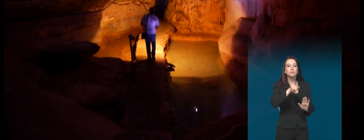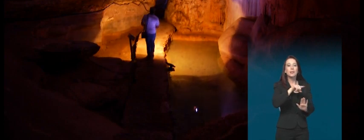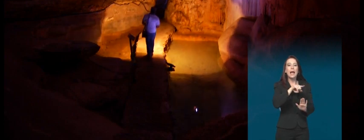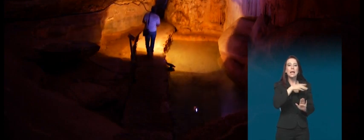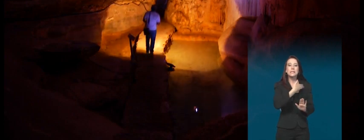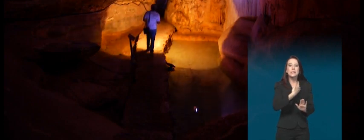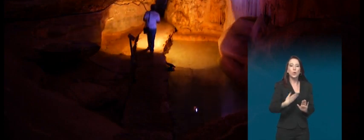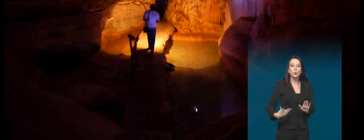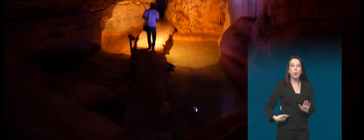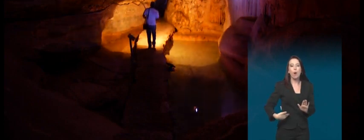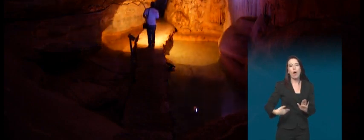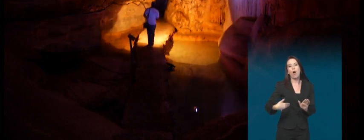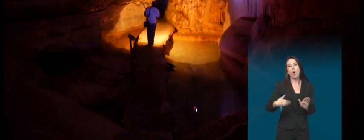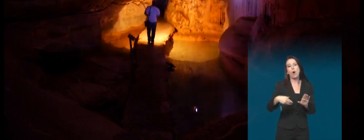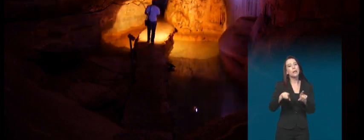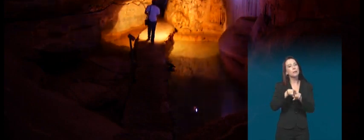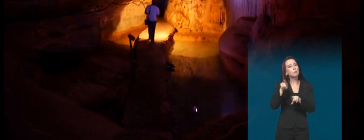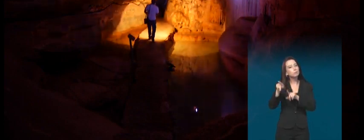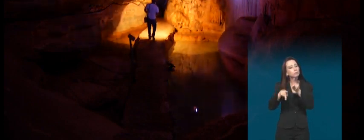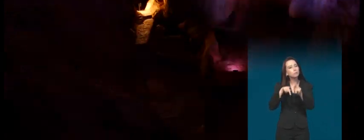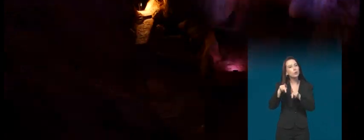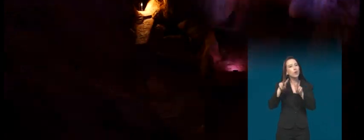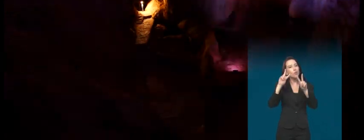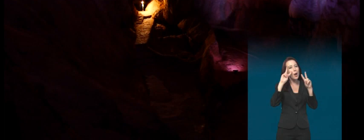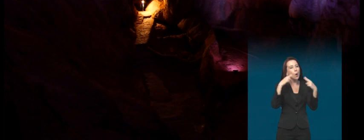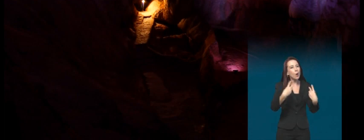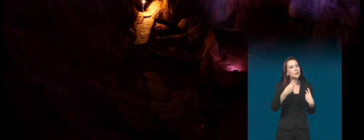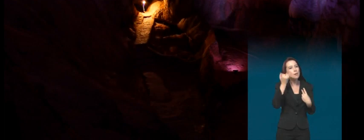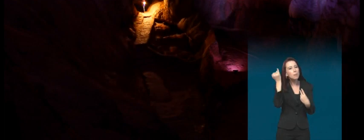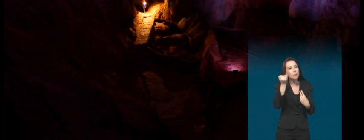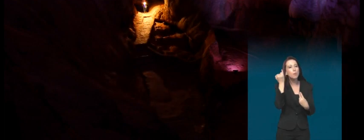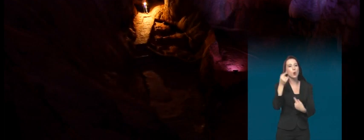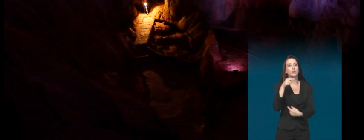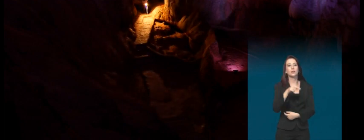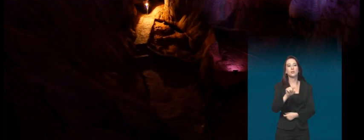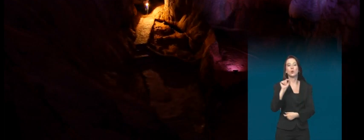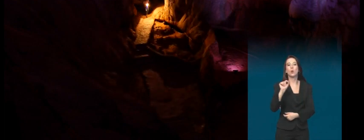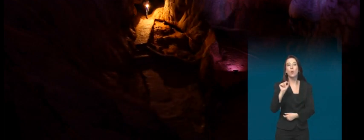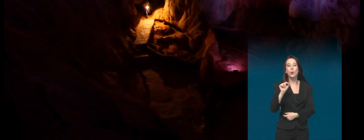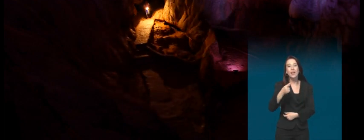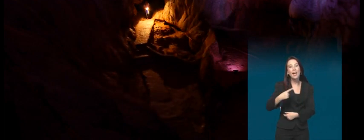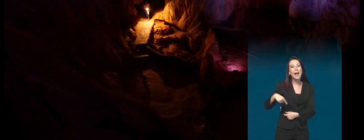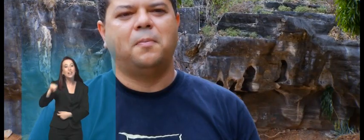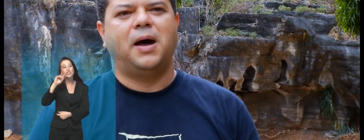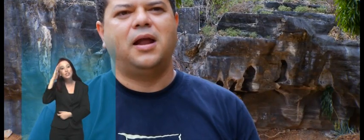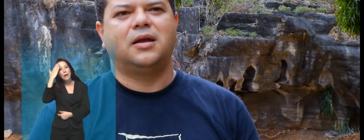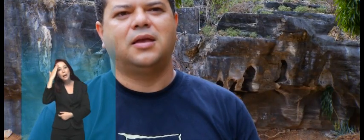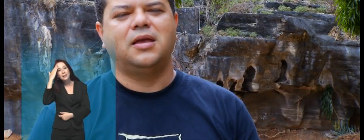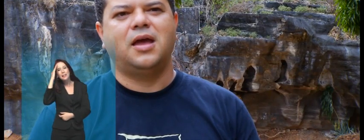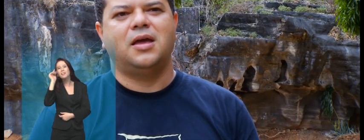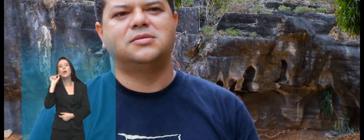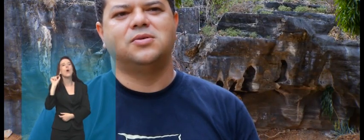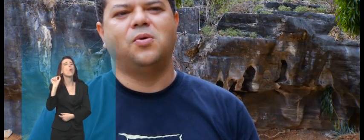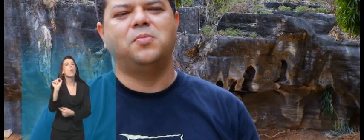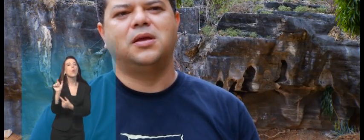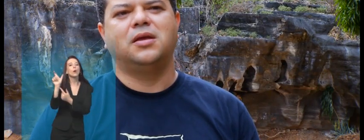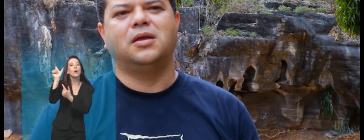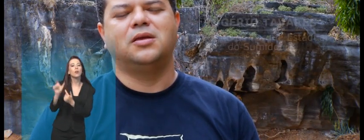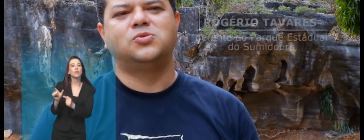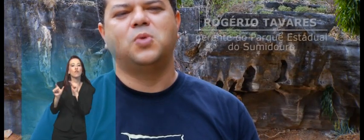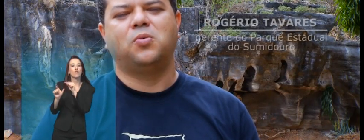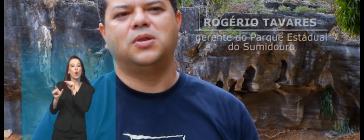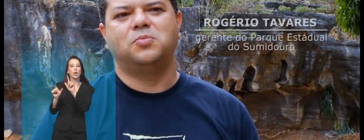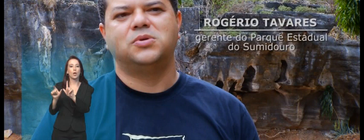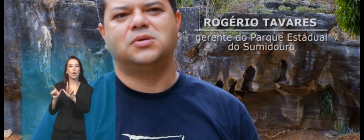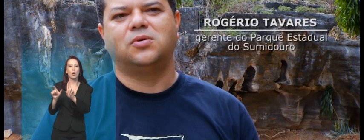de autoridades do âmbito estadual, mas de importância internacional, para quem é esse homem